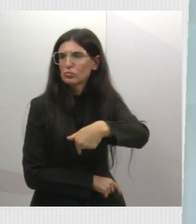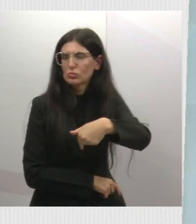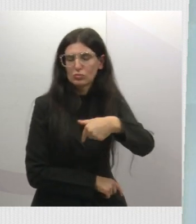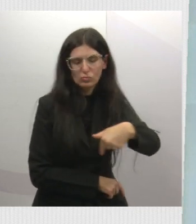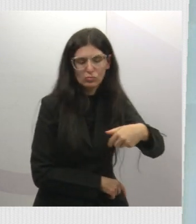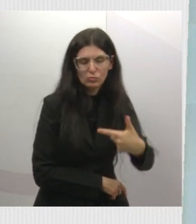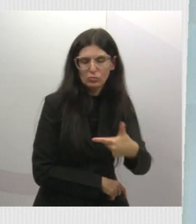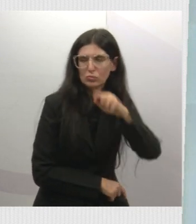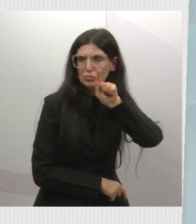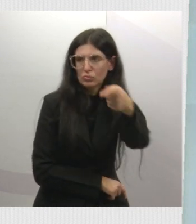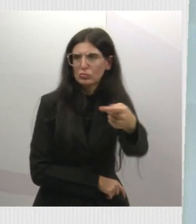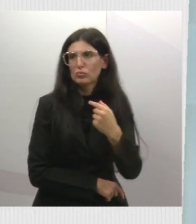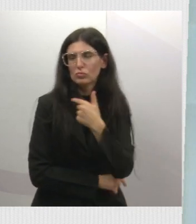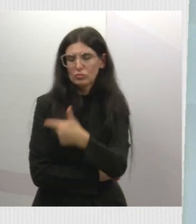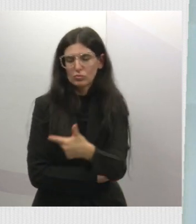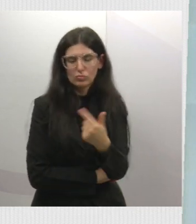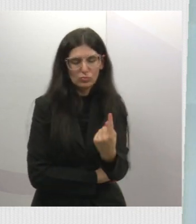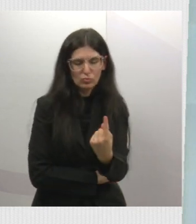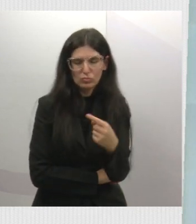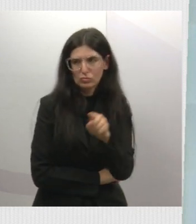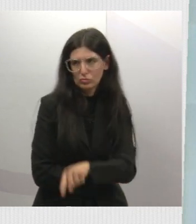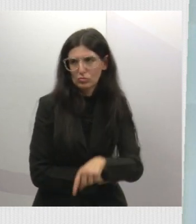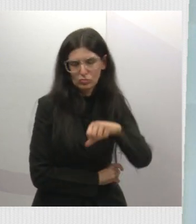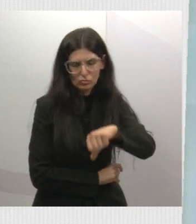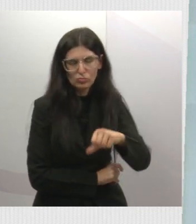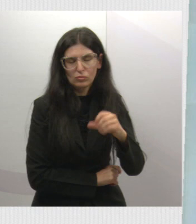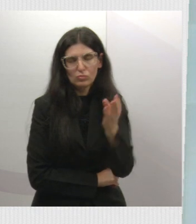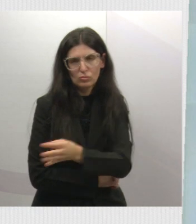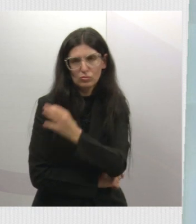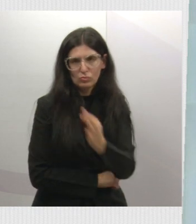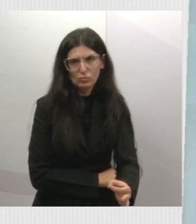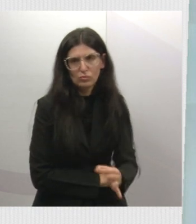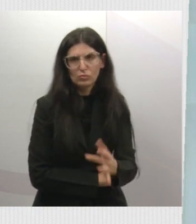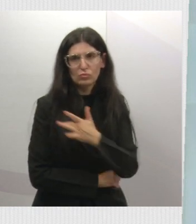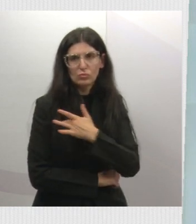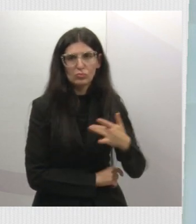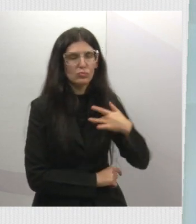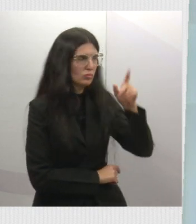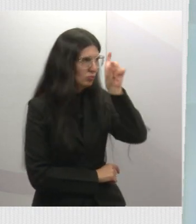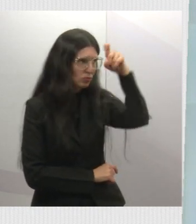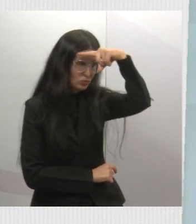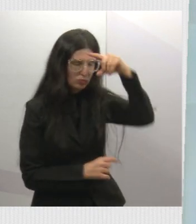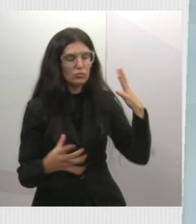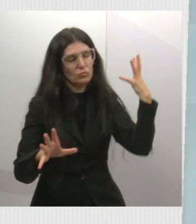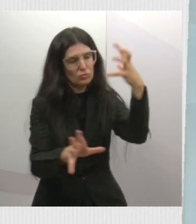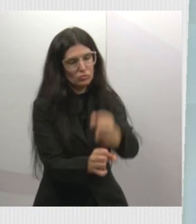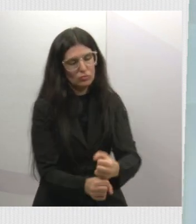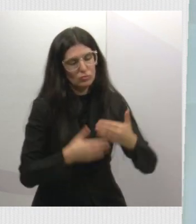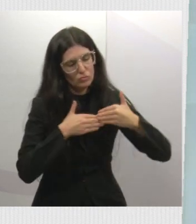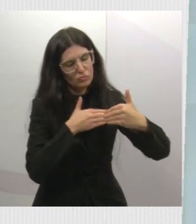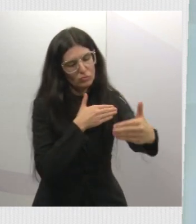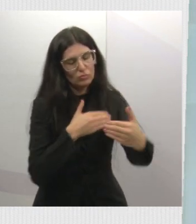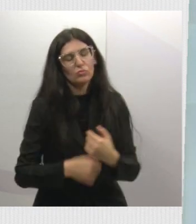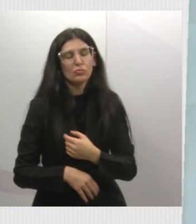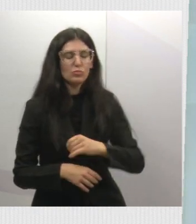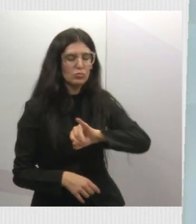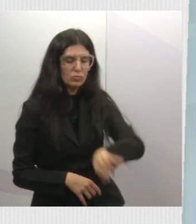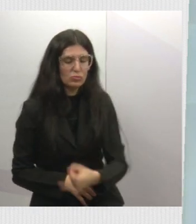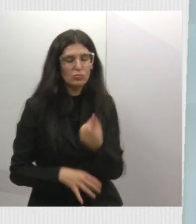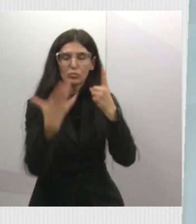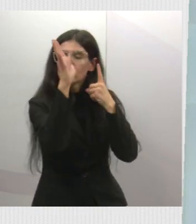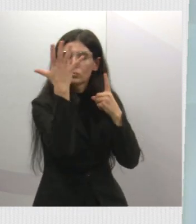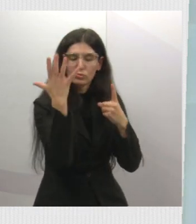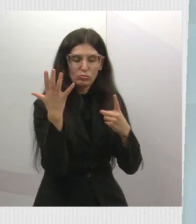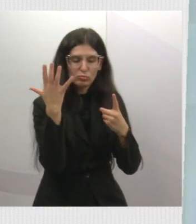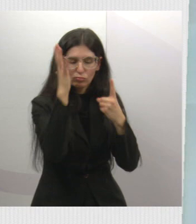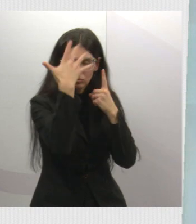45.772.000, chegando a 21,9%. Então, a saúde, sim, ela já passa do montante